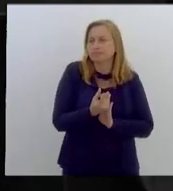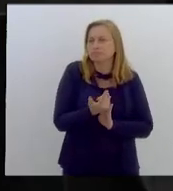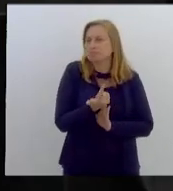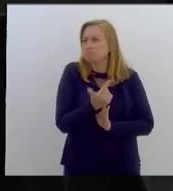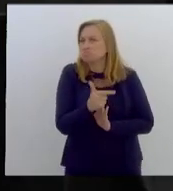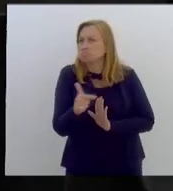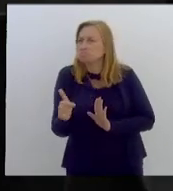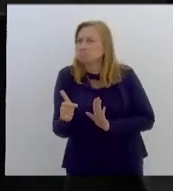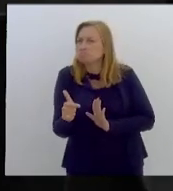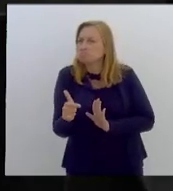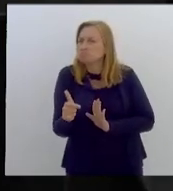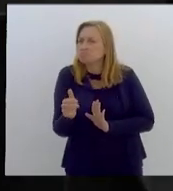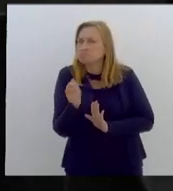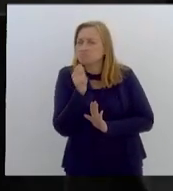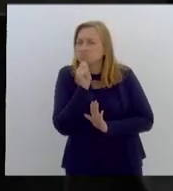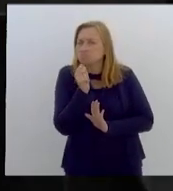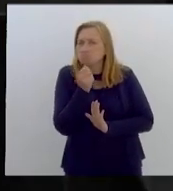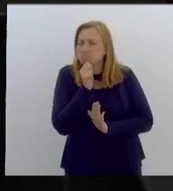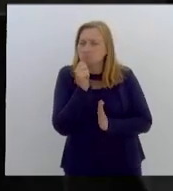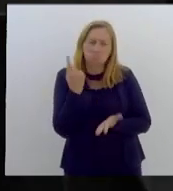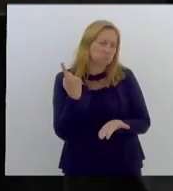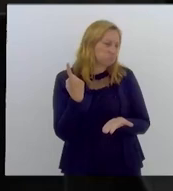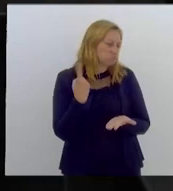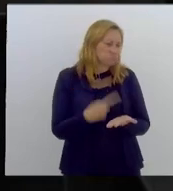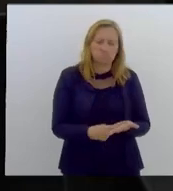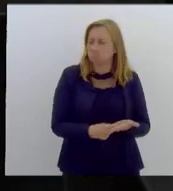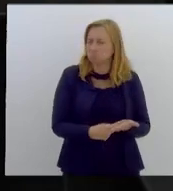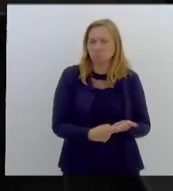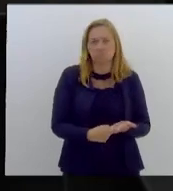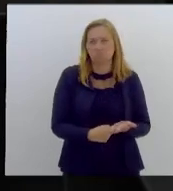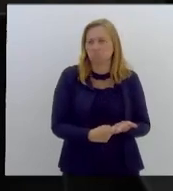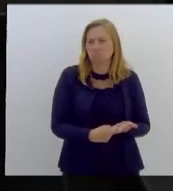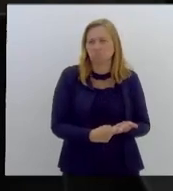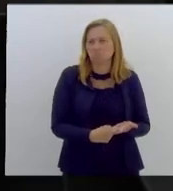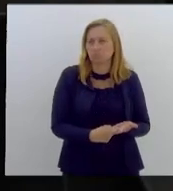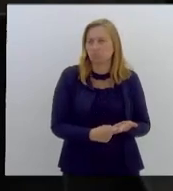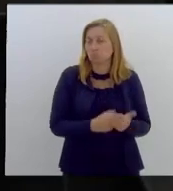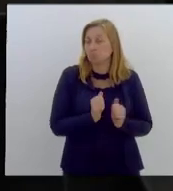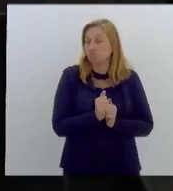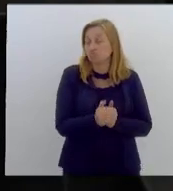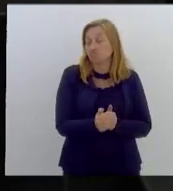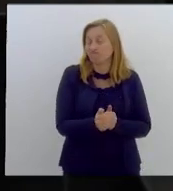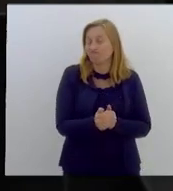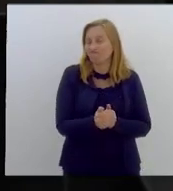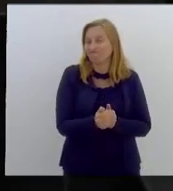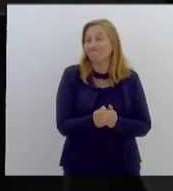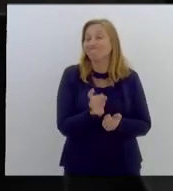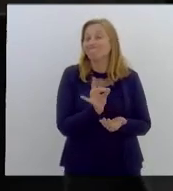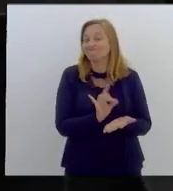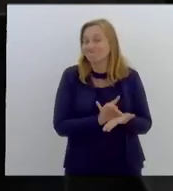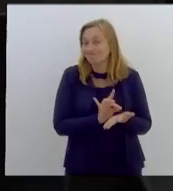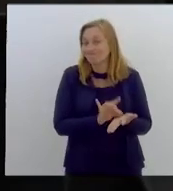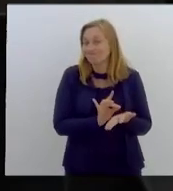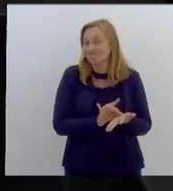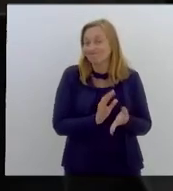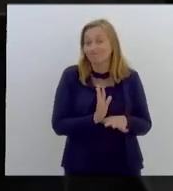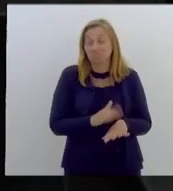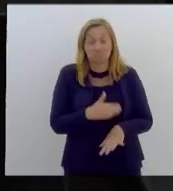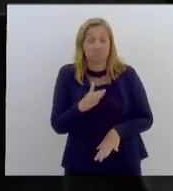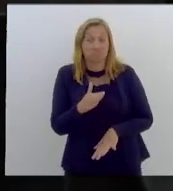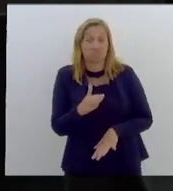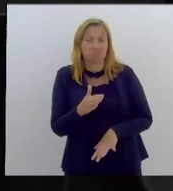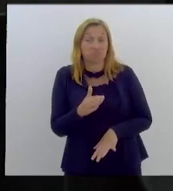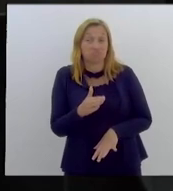tem nenhum compromisso em seguir. Ele é, na verdade, muito mais